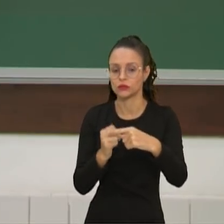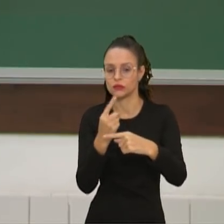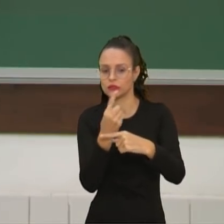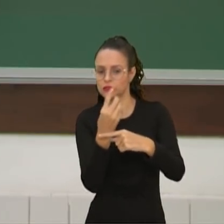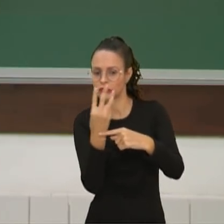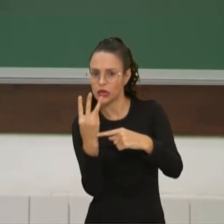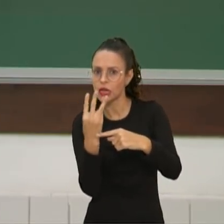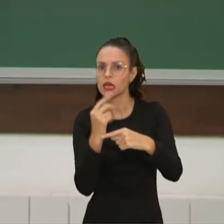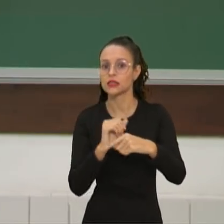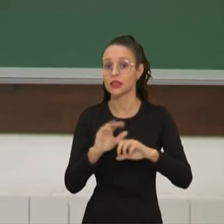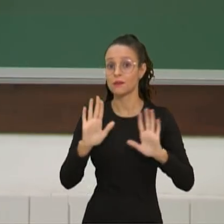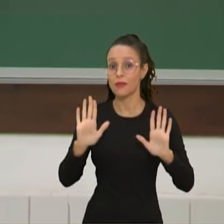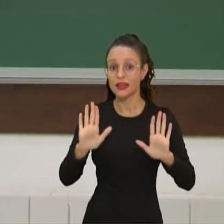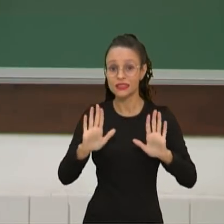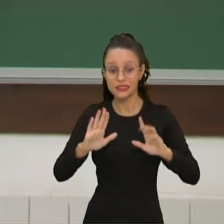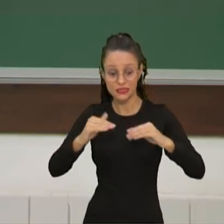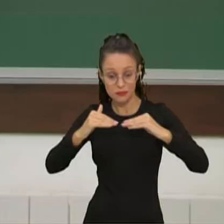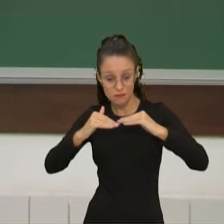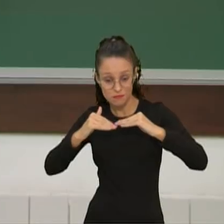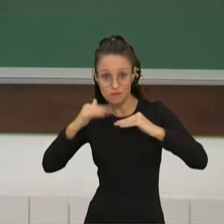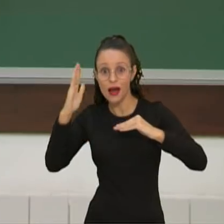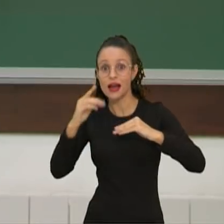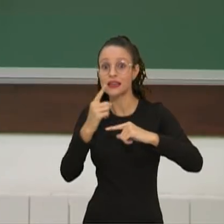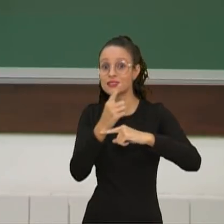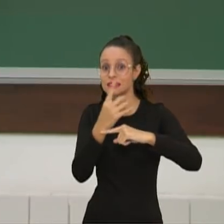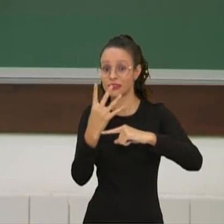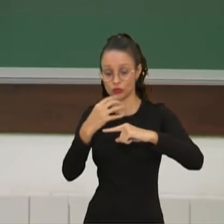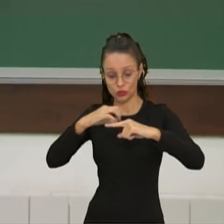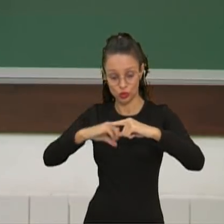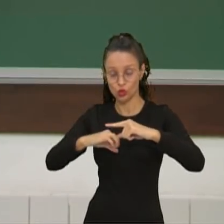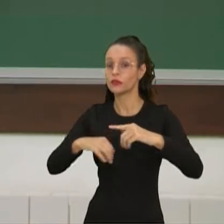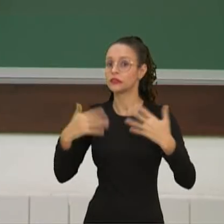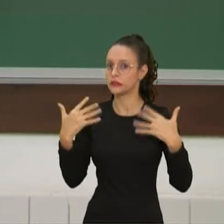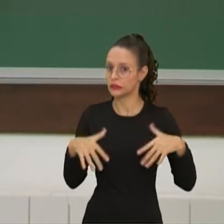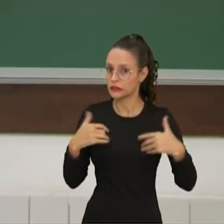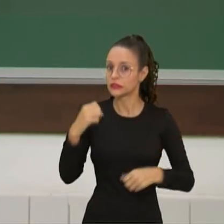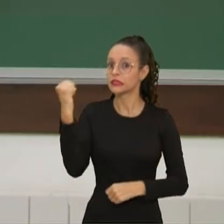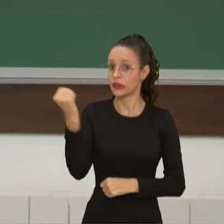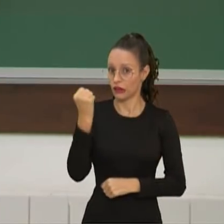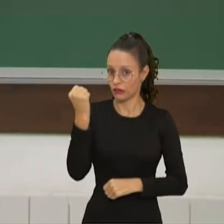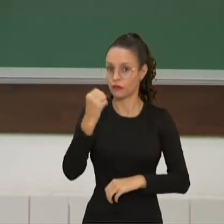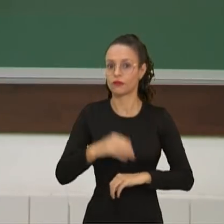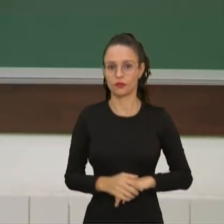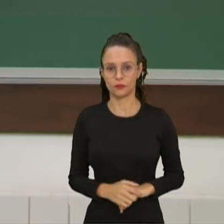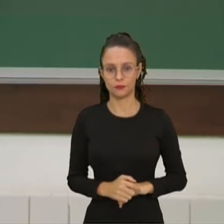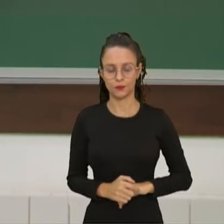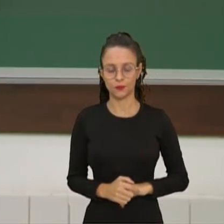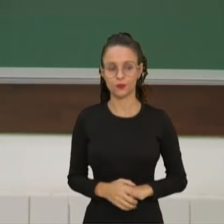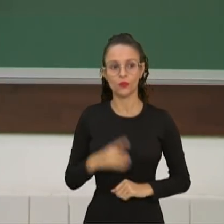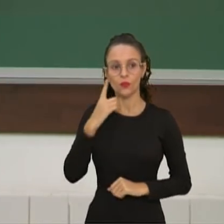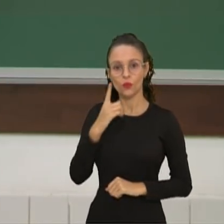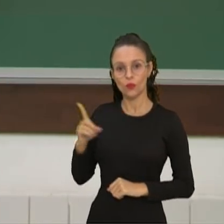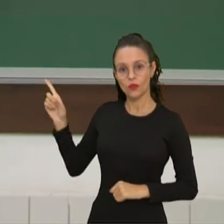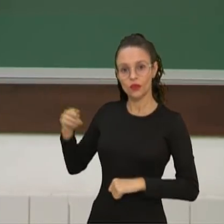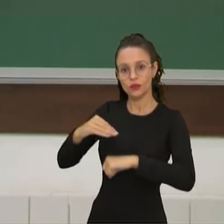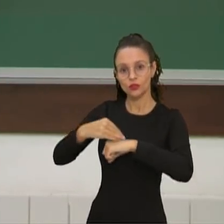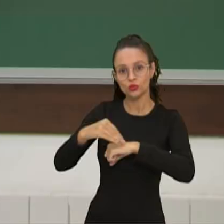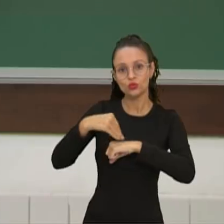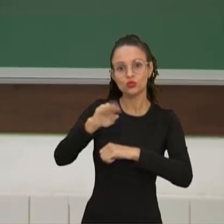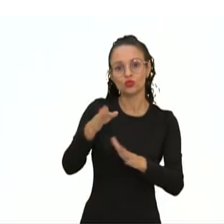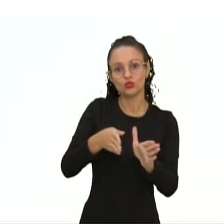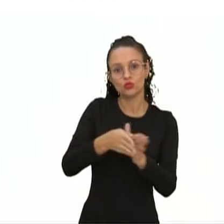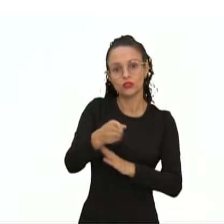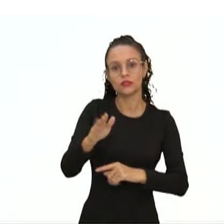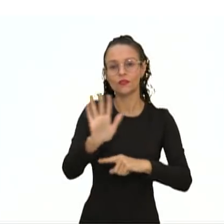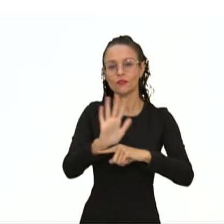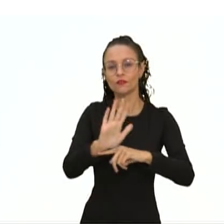13, alguma coisa, mas não passar dos 14 por 9. Olha só, tô deixando aqui a sugestão de um